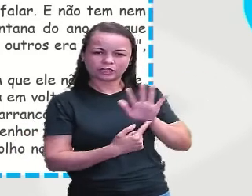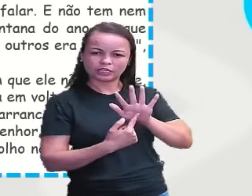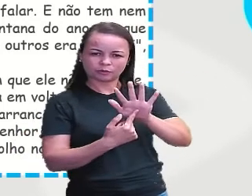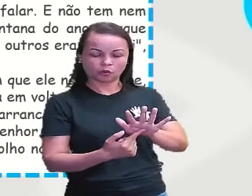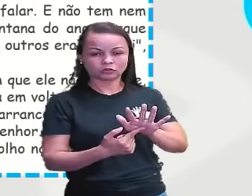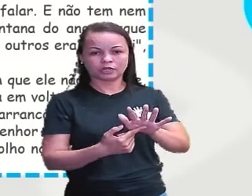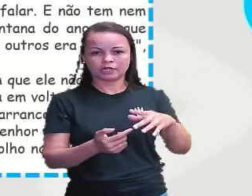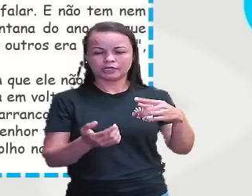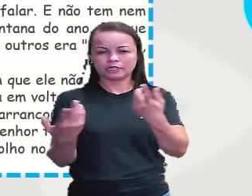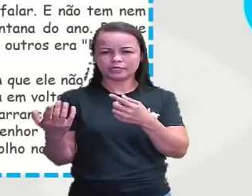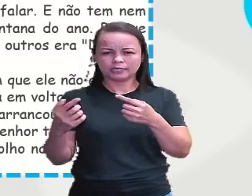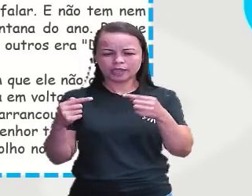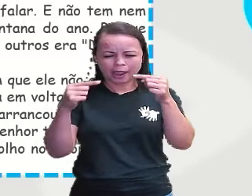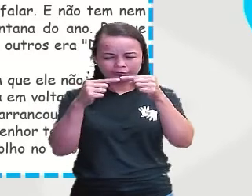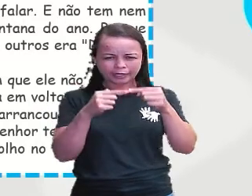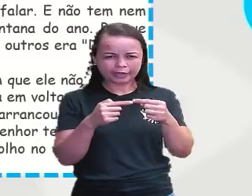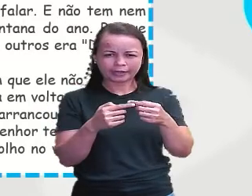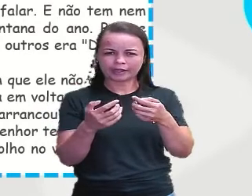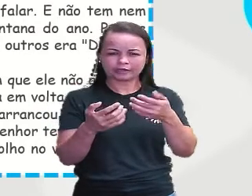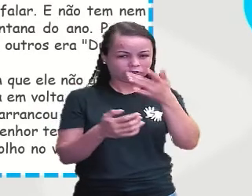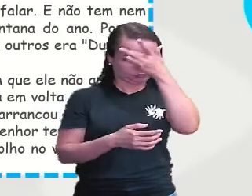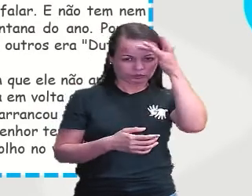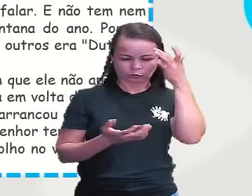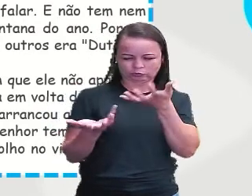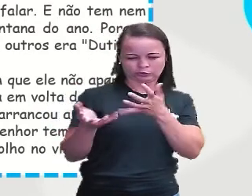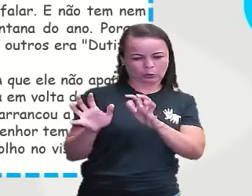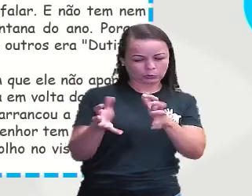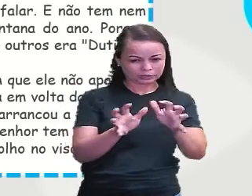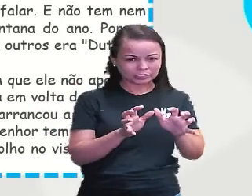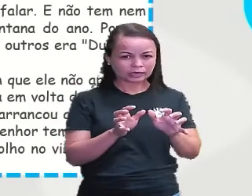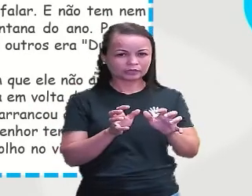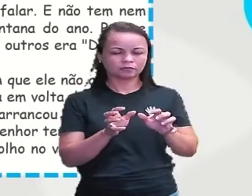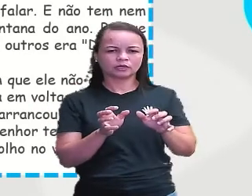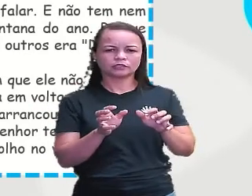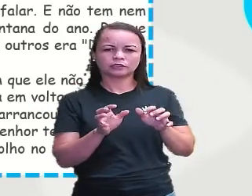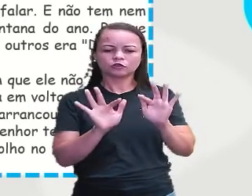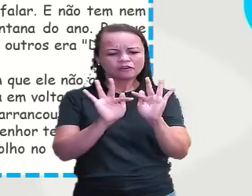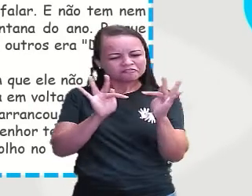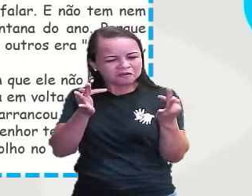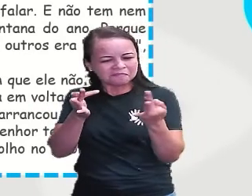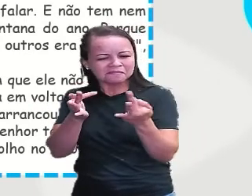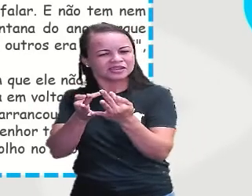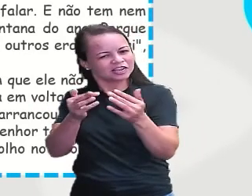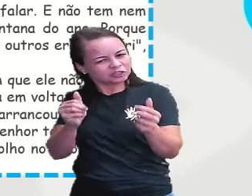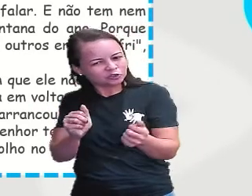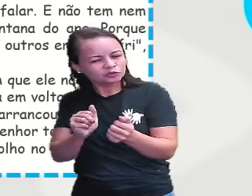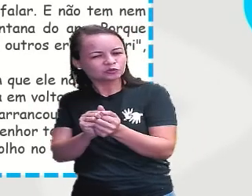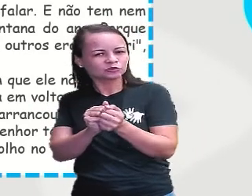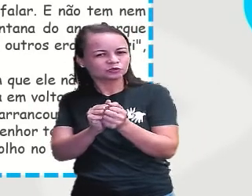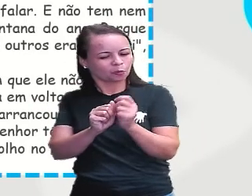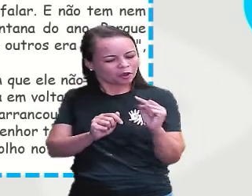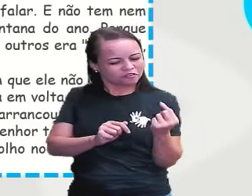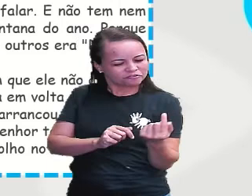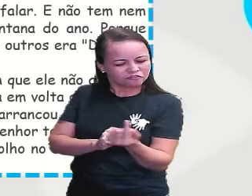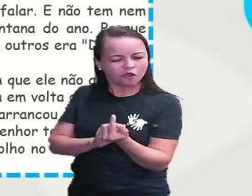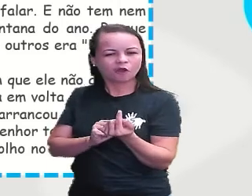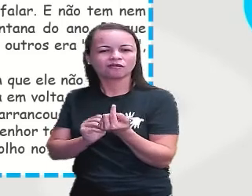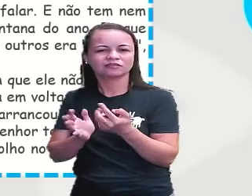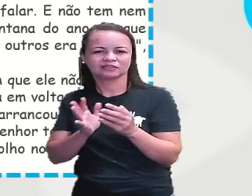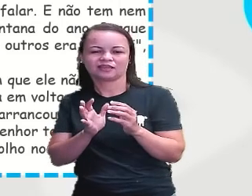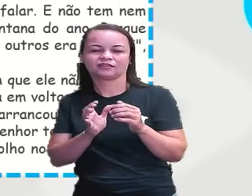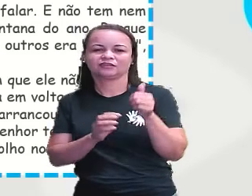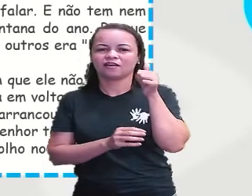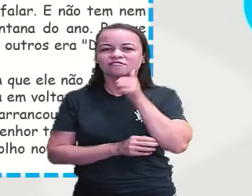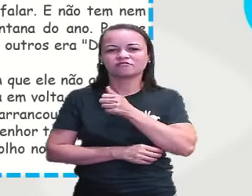foi sepultada em protestos, né? Ninguém quis. Tinha que ser toda a família reunida em volta da bisa. Foi quando o próprio